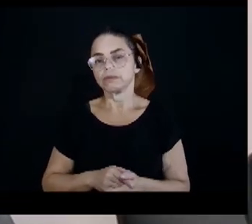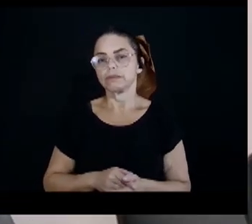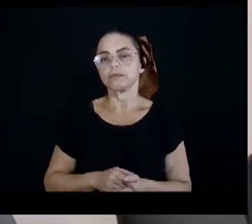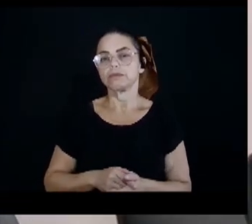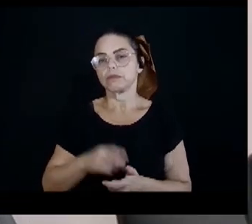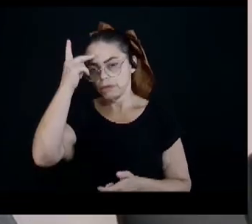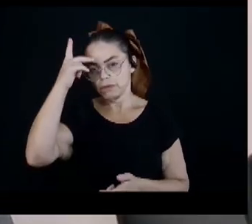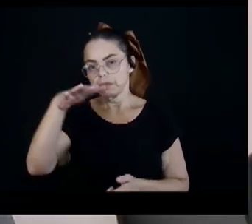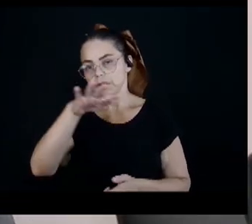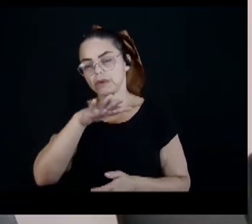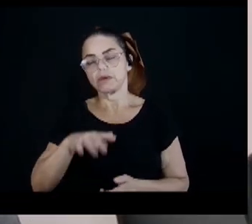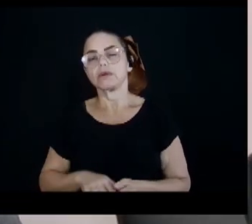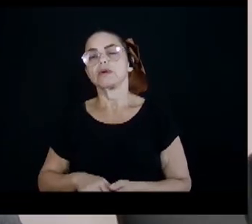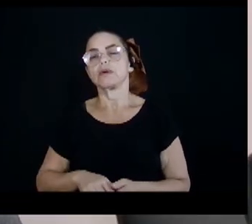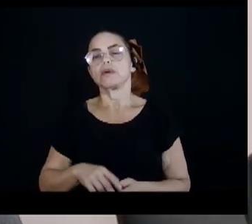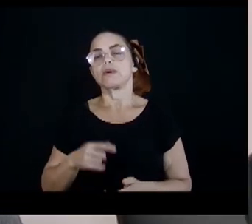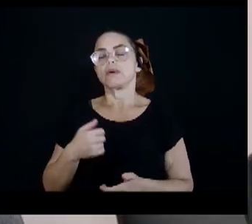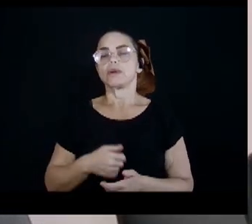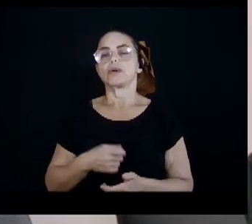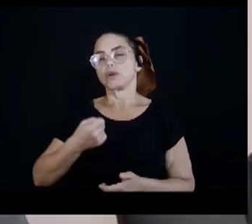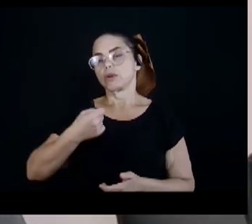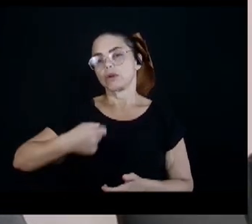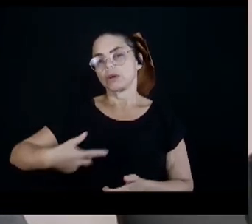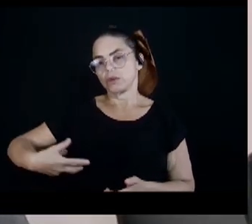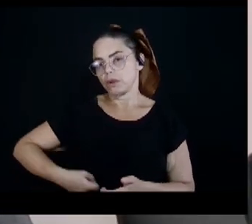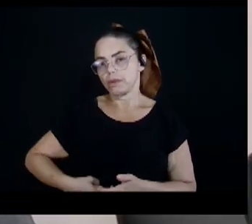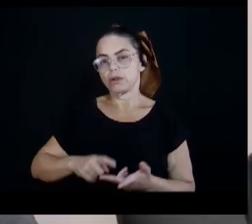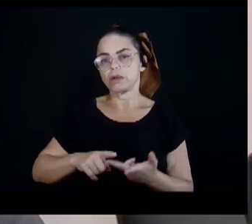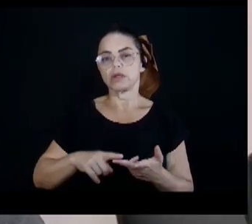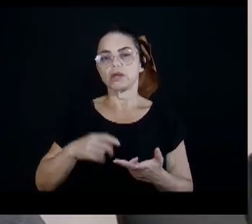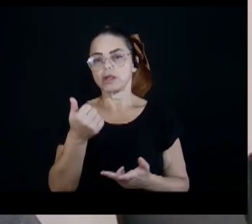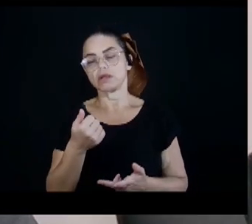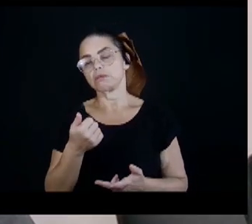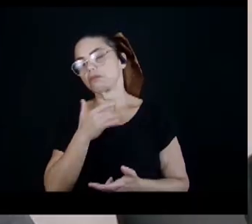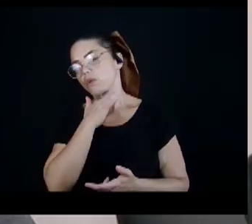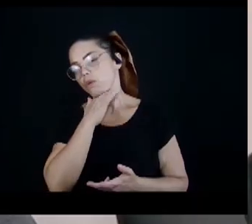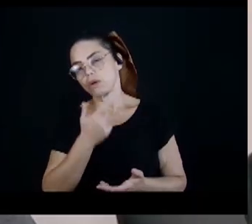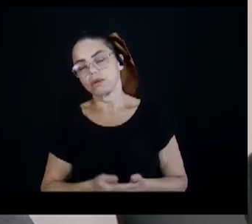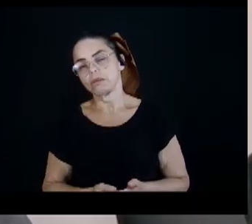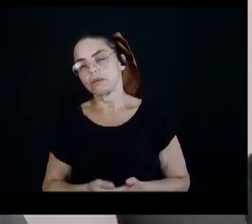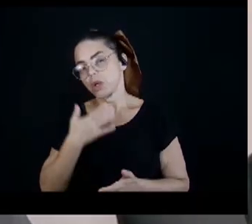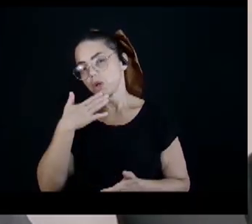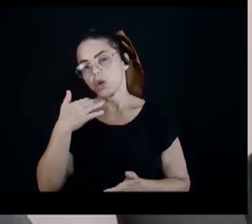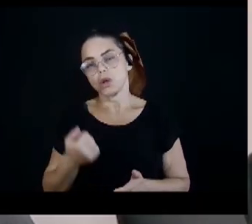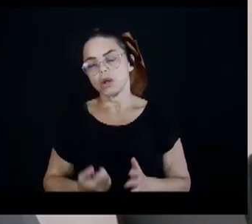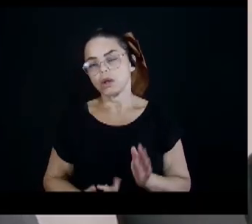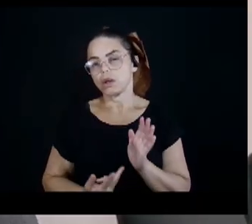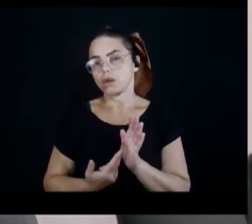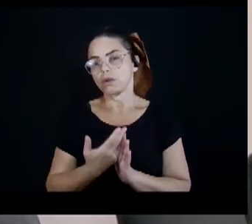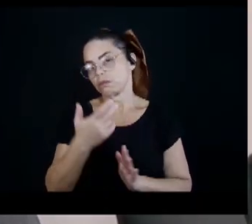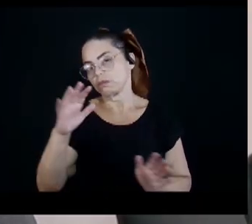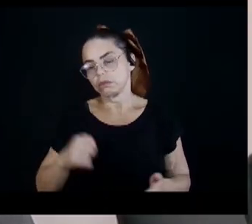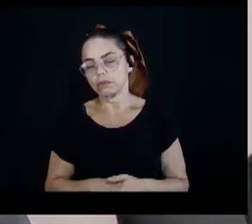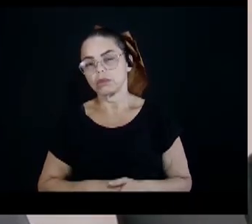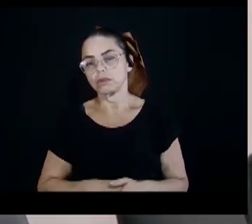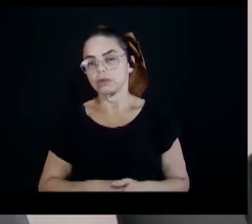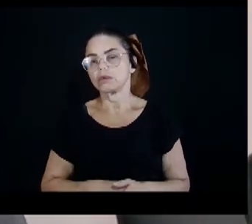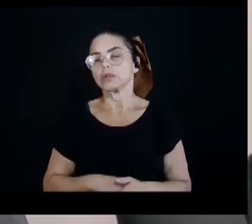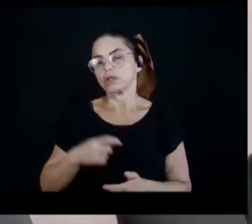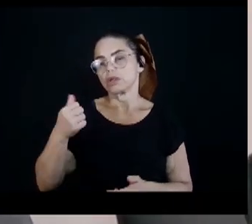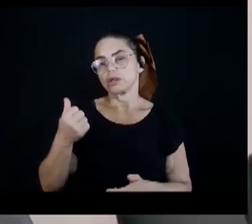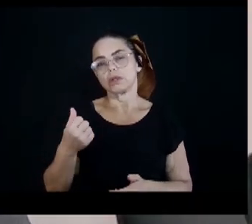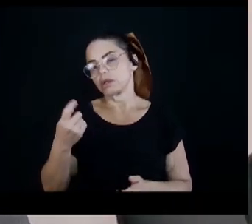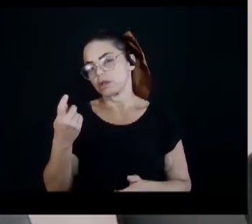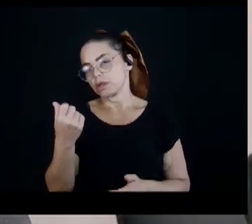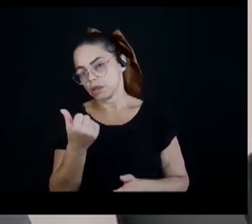passando mal, é melhor tomar o medicamento do que fazer a cirurgia. Eu acho que isso é uma coisa que não volta mais. Eu acho que